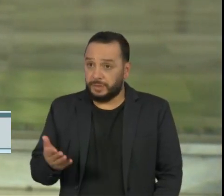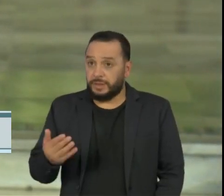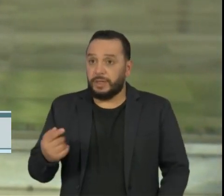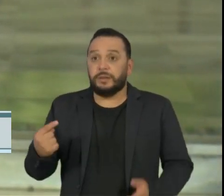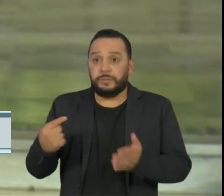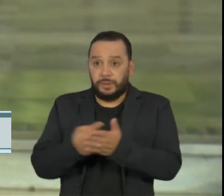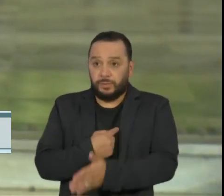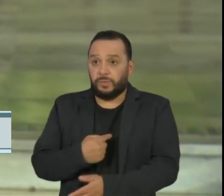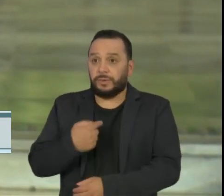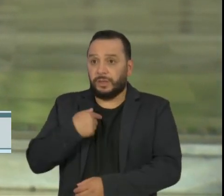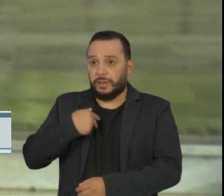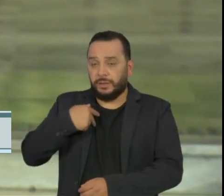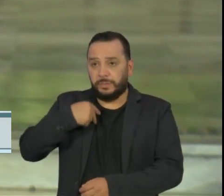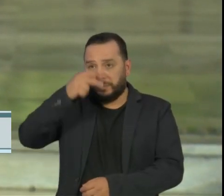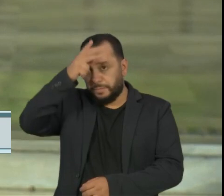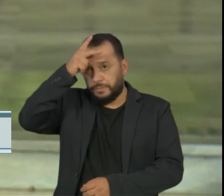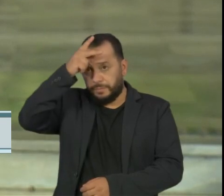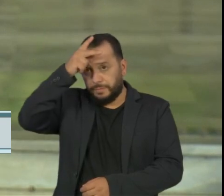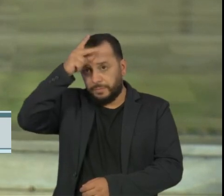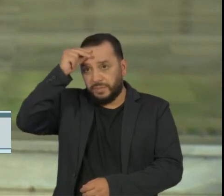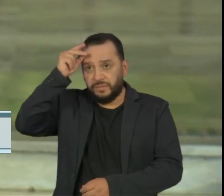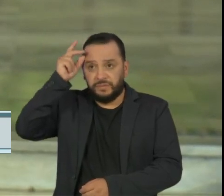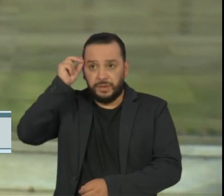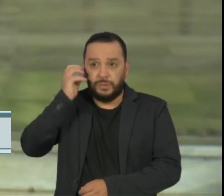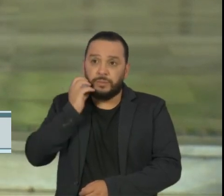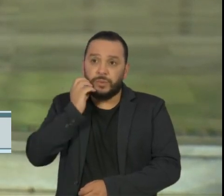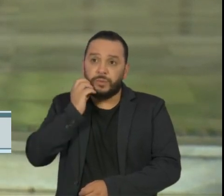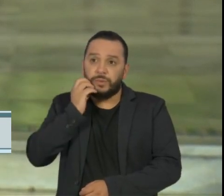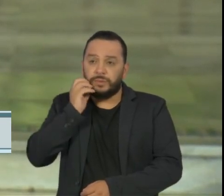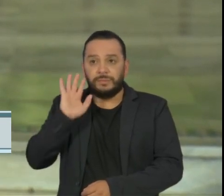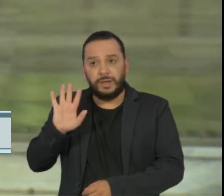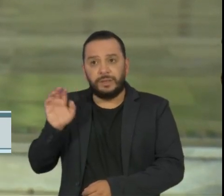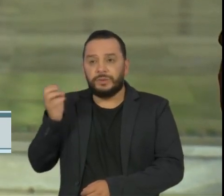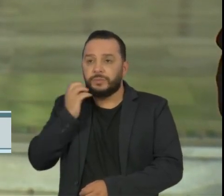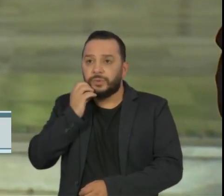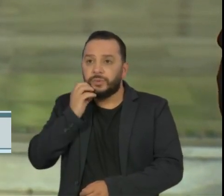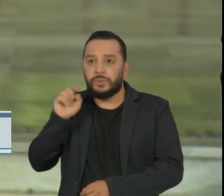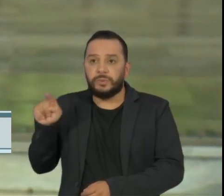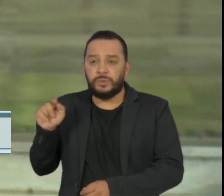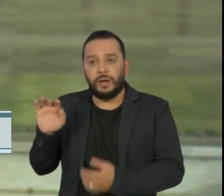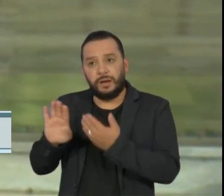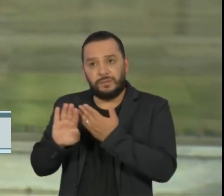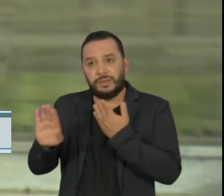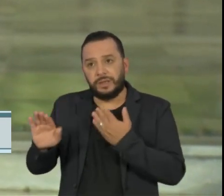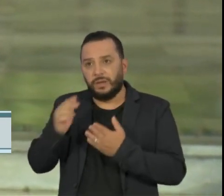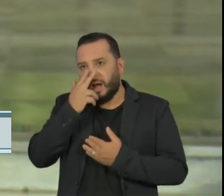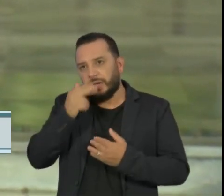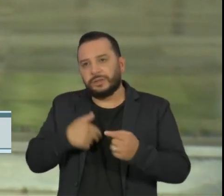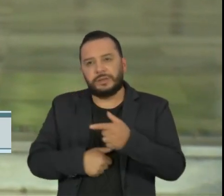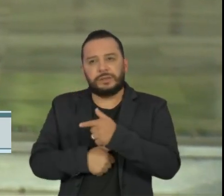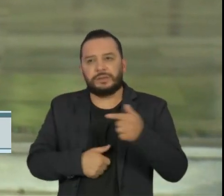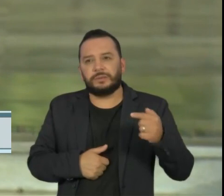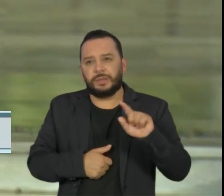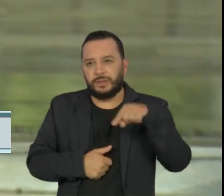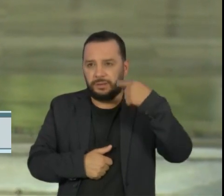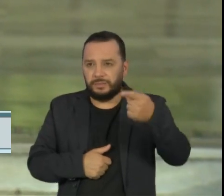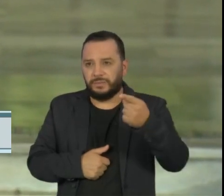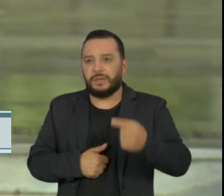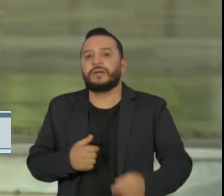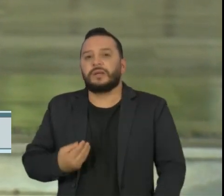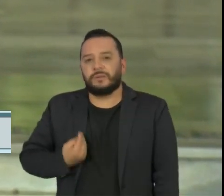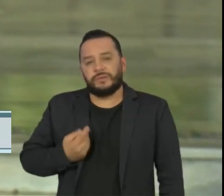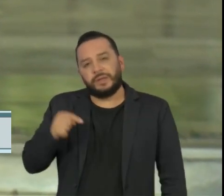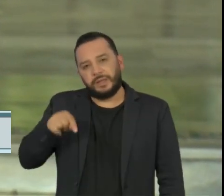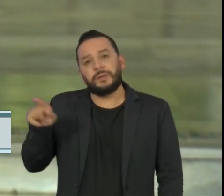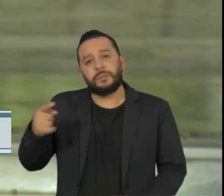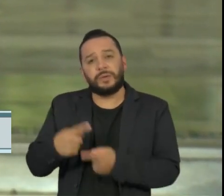para o prefeito da capital de São Paulo, Bruno Covas. O Bruno provavelmente estará já semana que vem em alguma das coletivas aqui conosco, ele está se